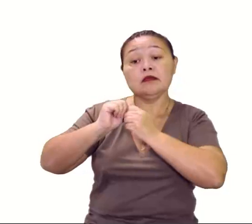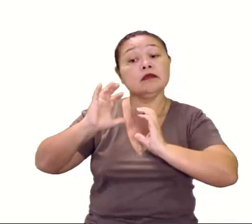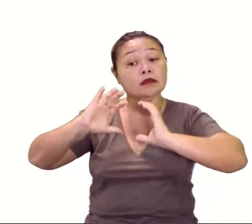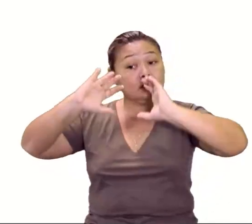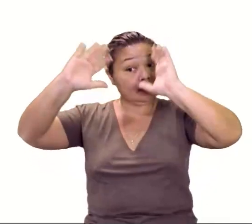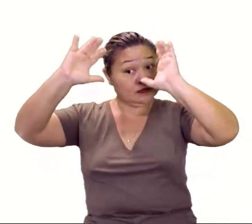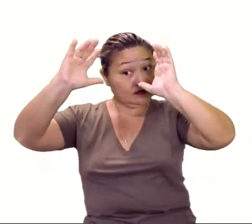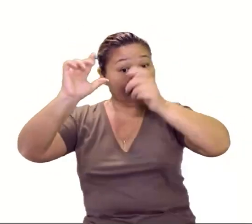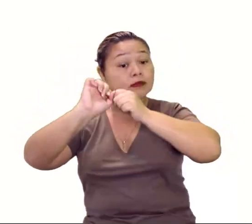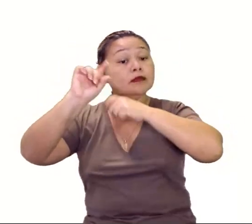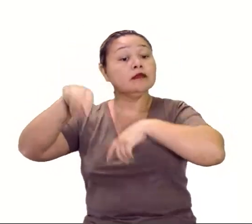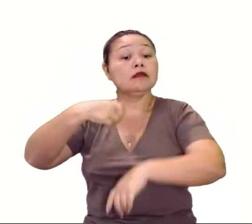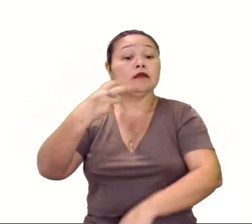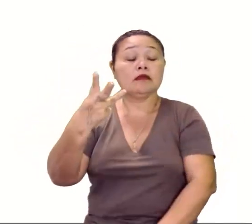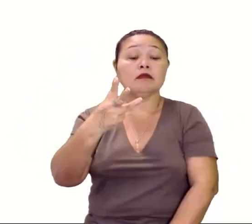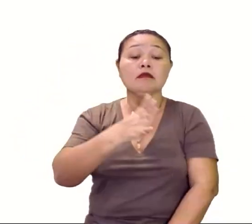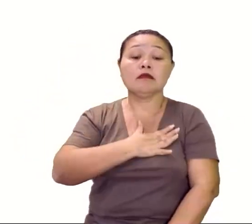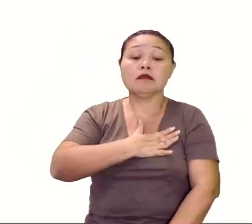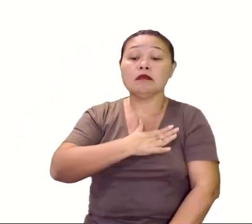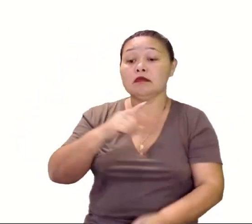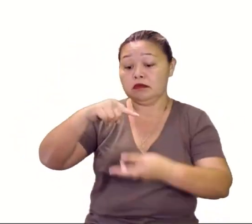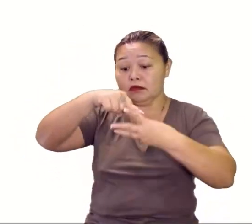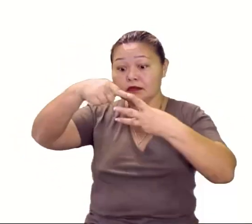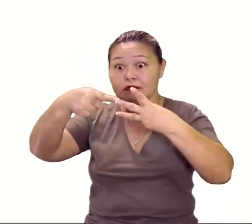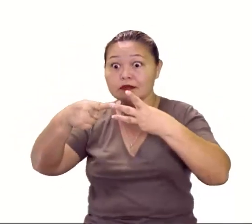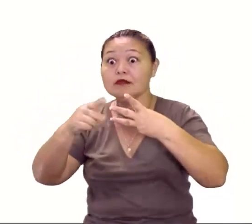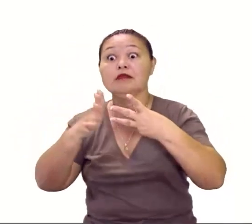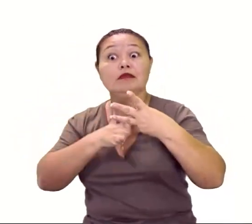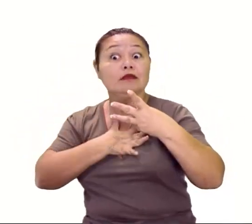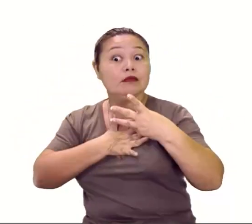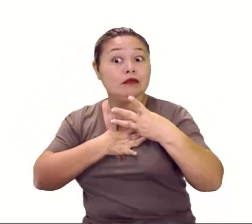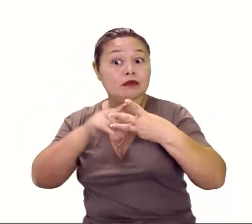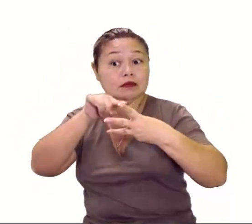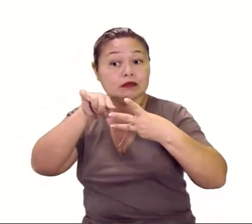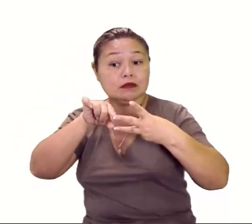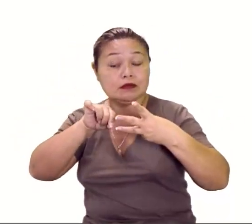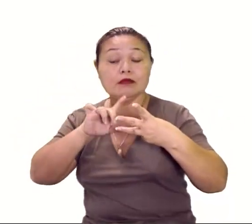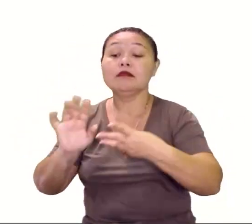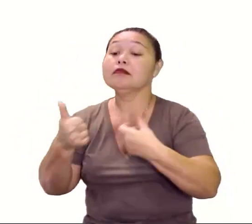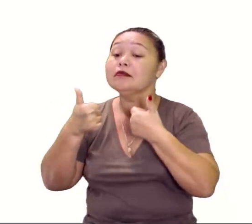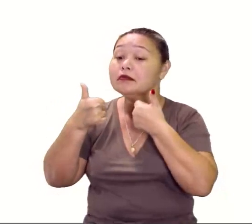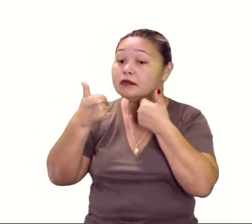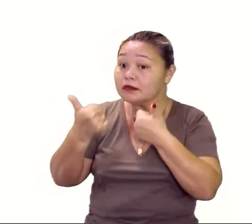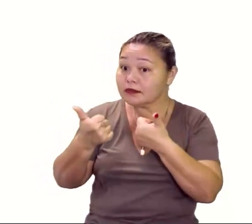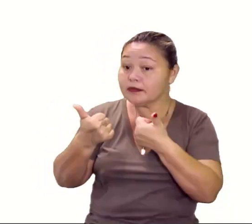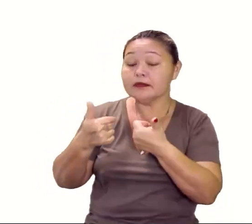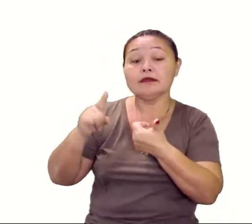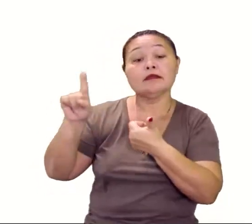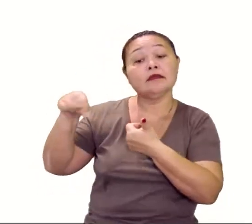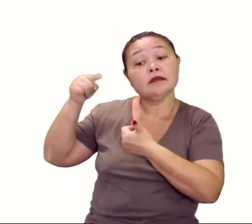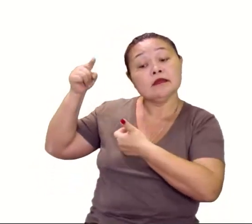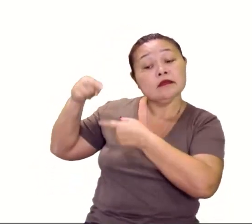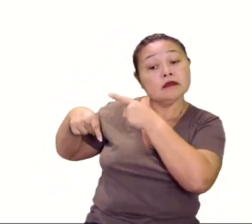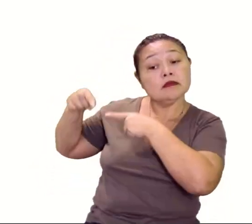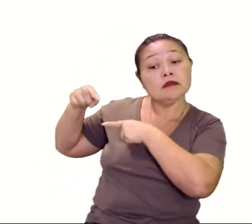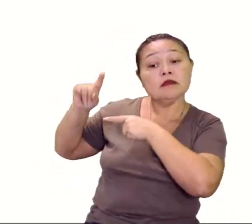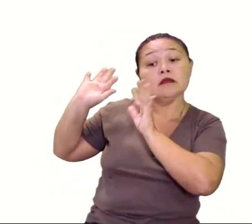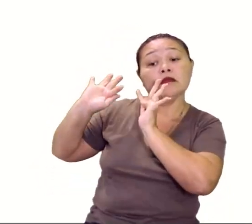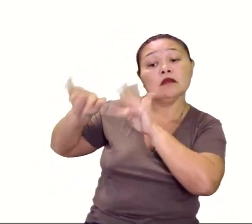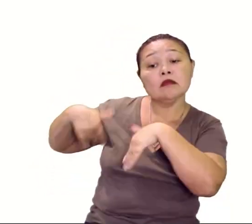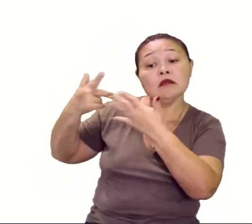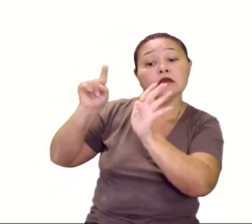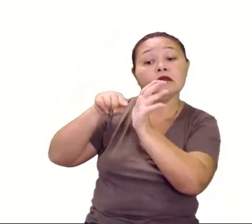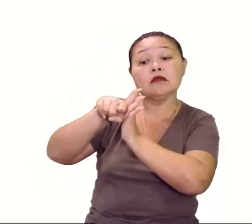e basquete e 3 gostam das 3 modalidades. Beleza, então vamos dizer que ao final